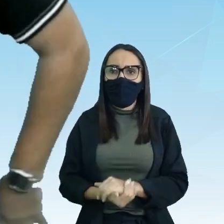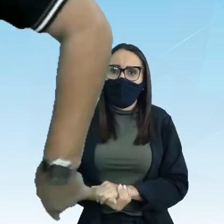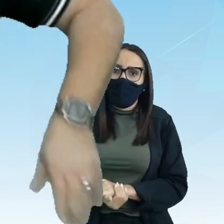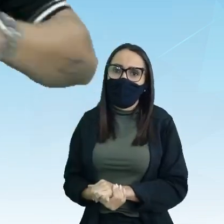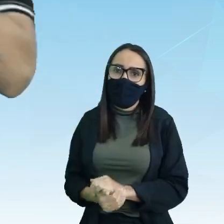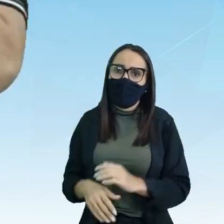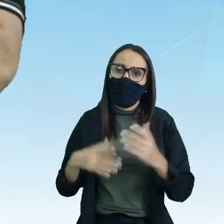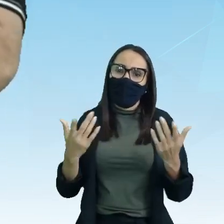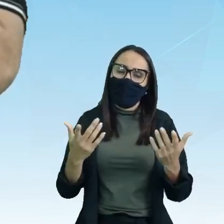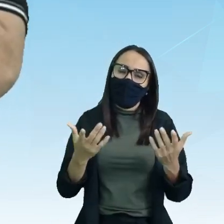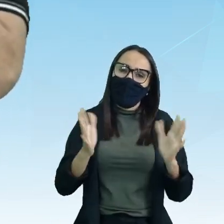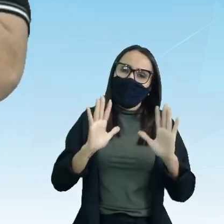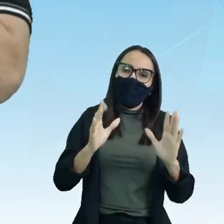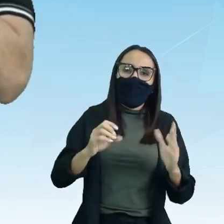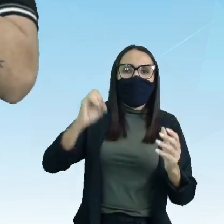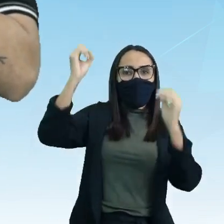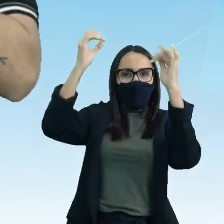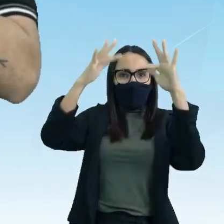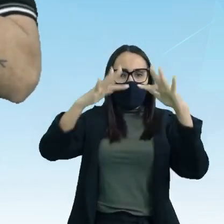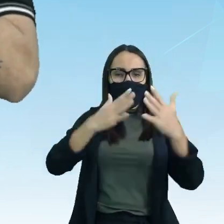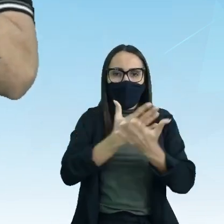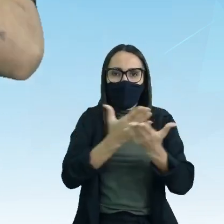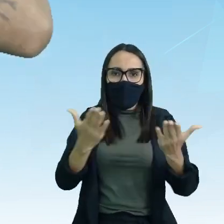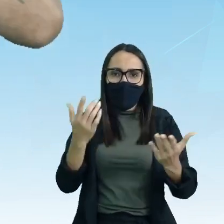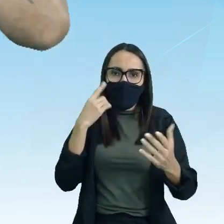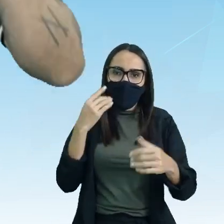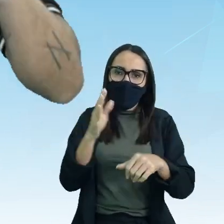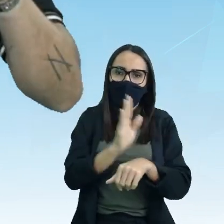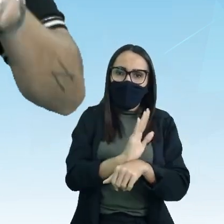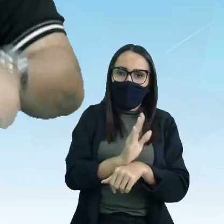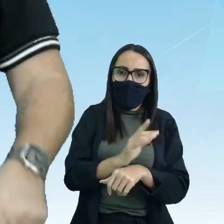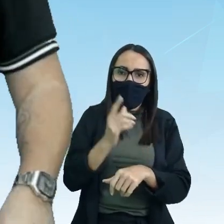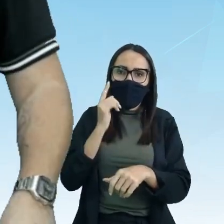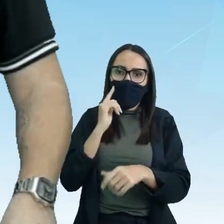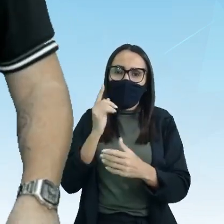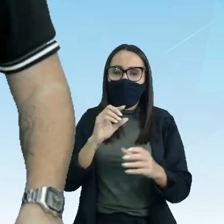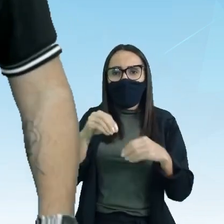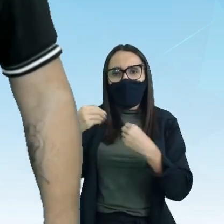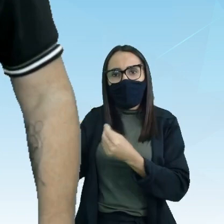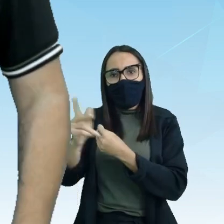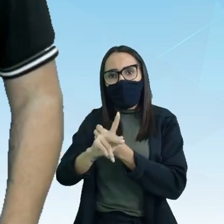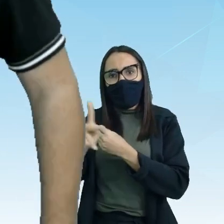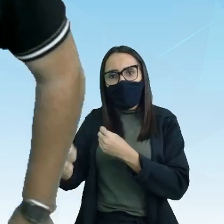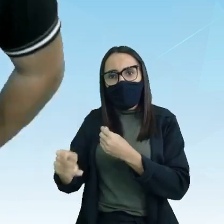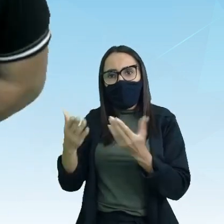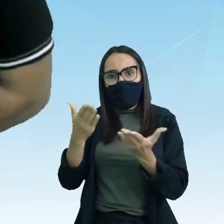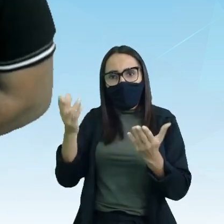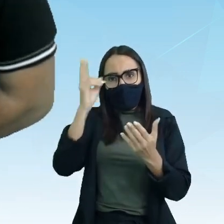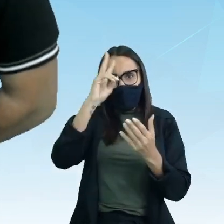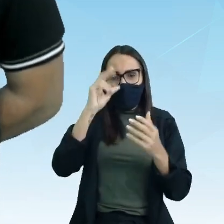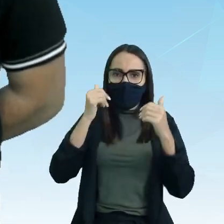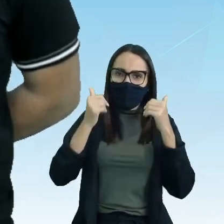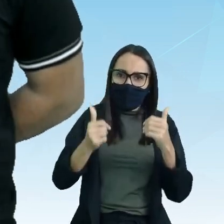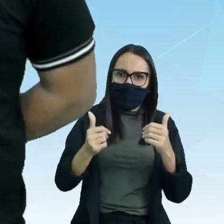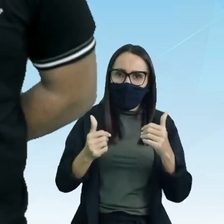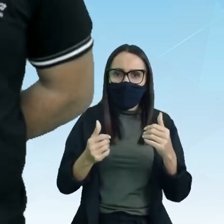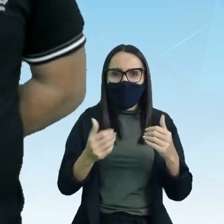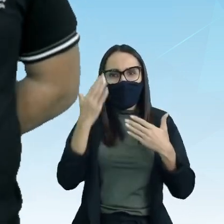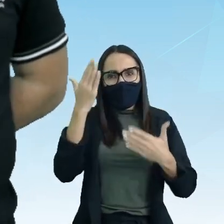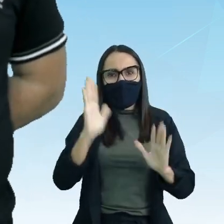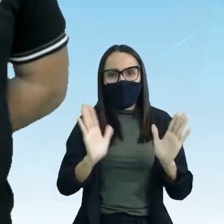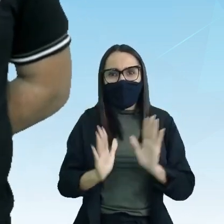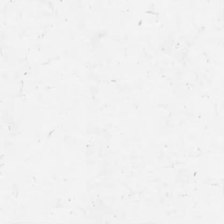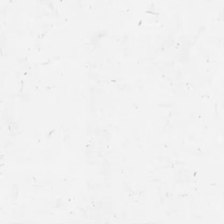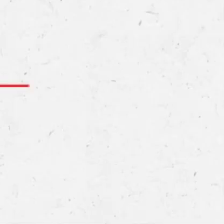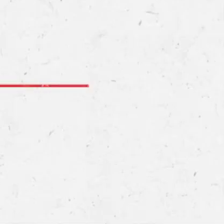Gente, até logo, fiquem com Deus, assistam o vídeo, façam a tarefinha e entreguem para o seu professor de história, tá bom? Muito obrigado.